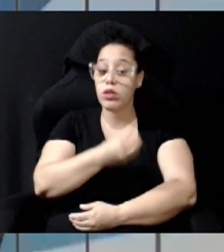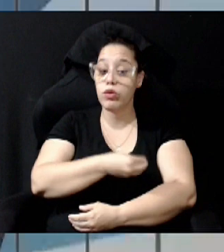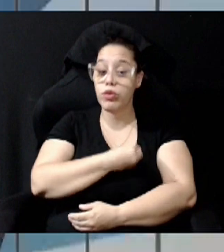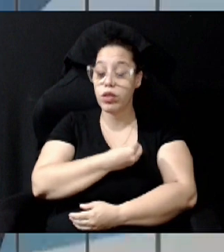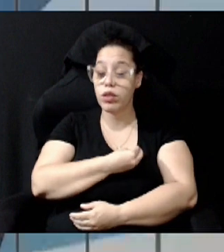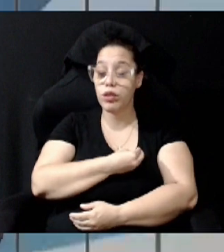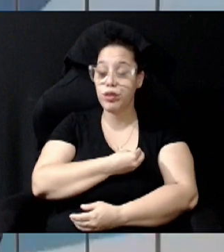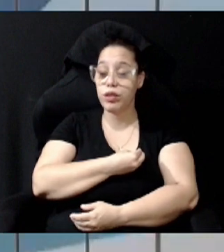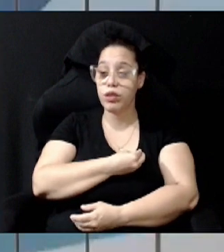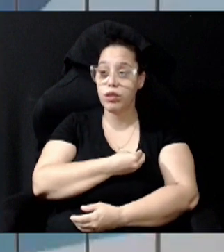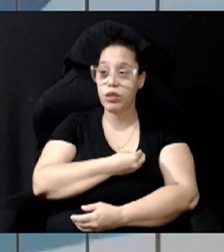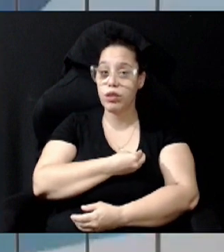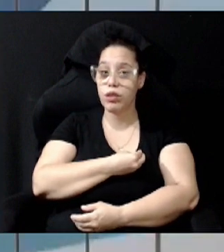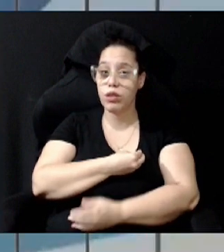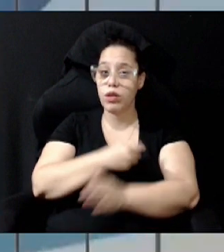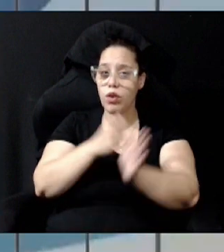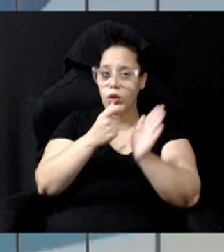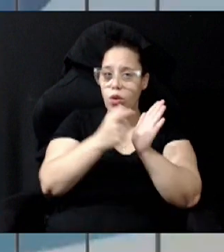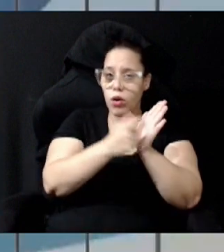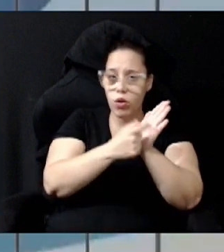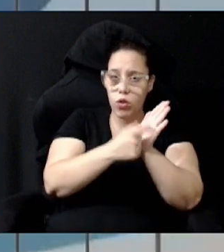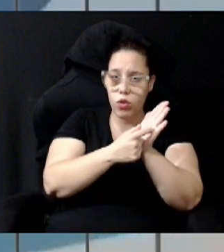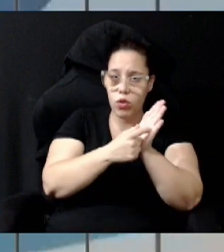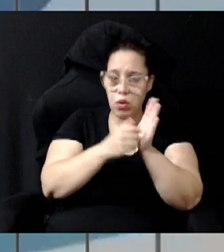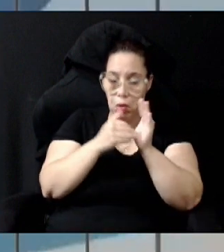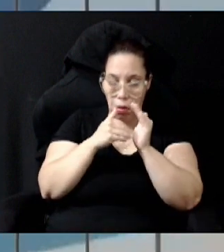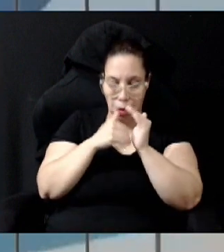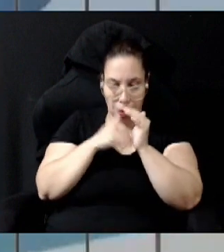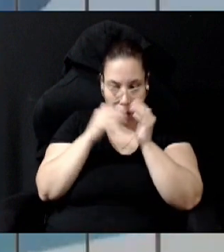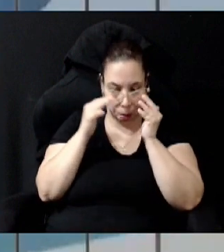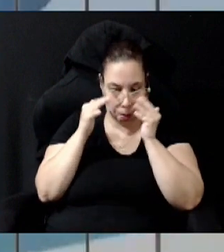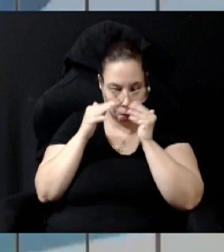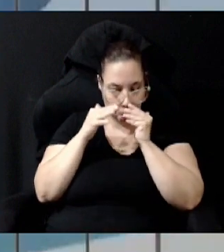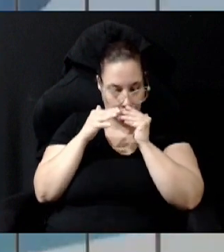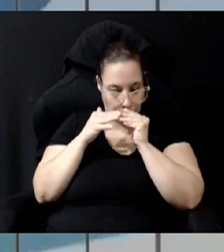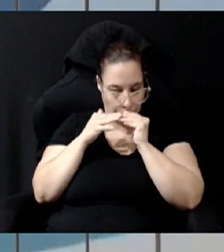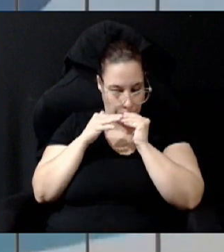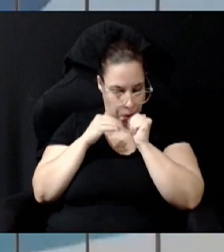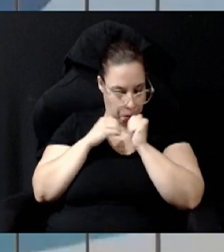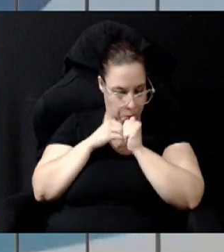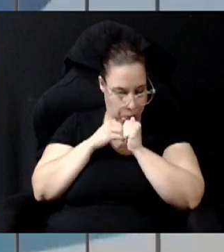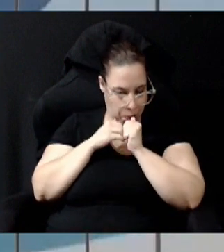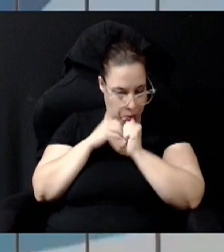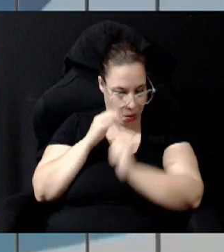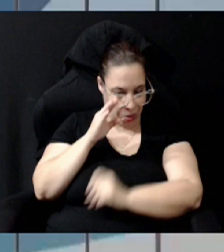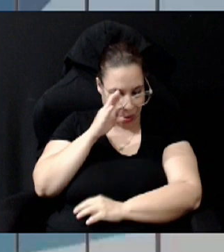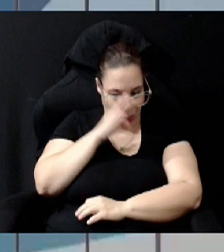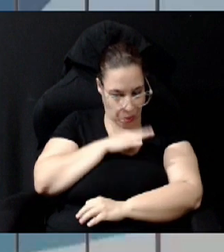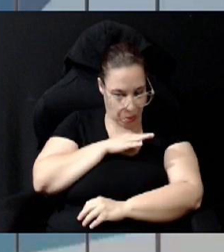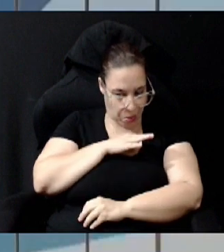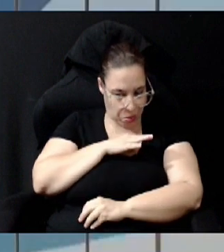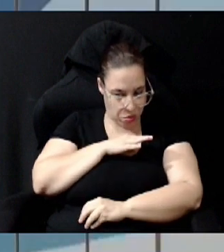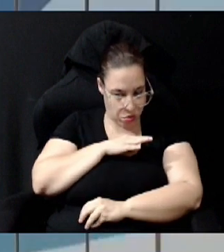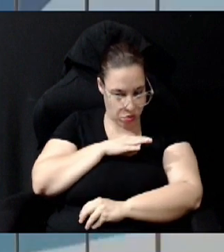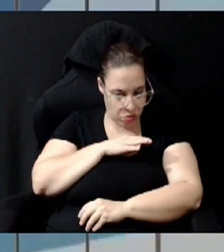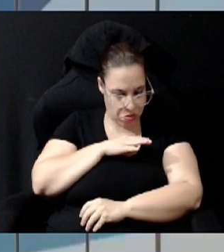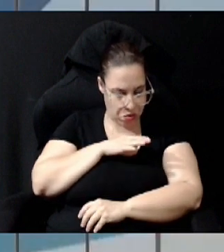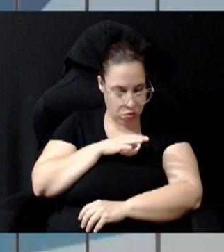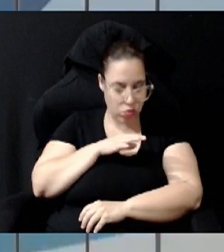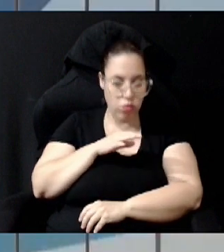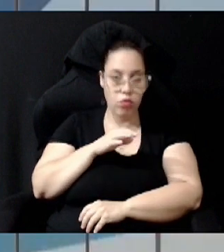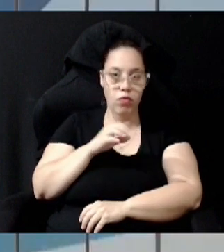uma figura obscura, uma figura má, uma figura ressentida com a academia, chamada Olavo de